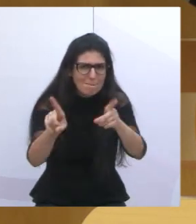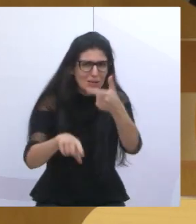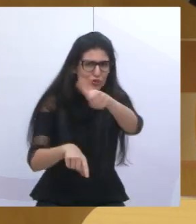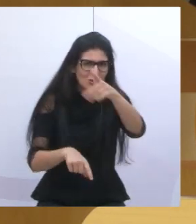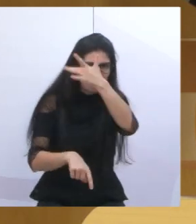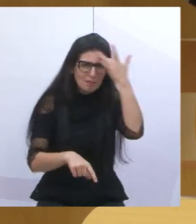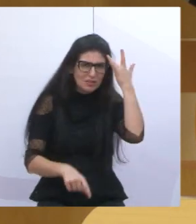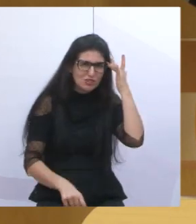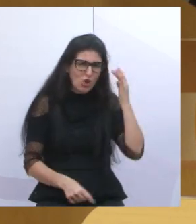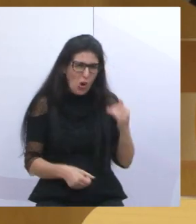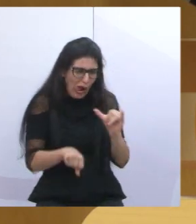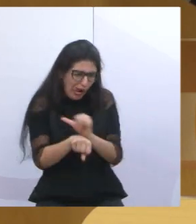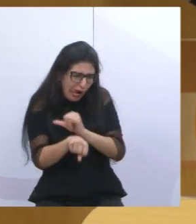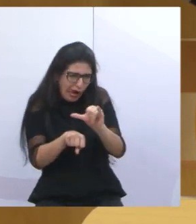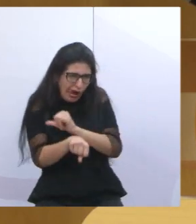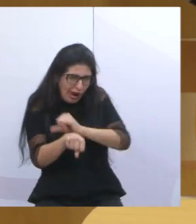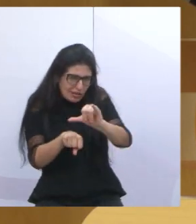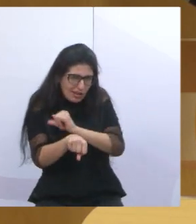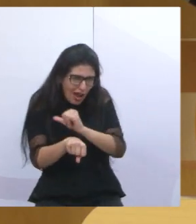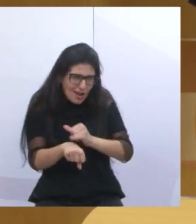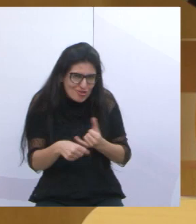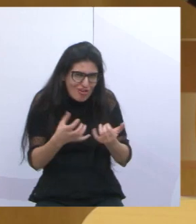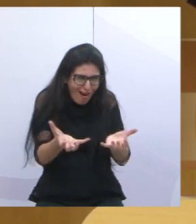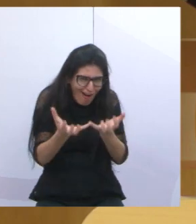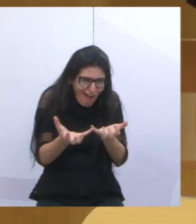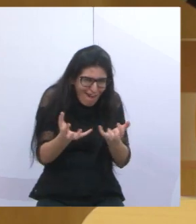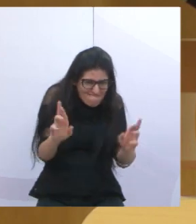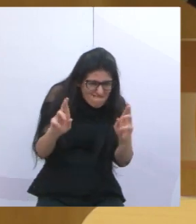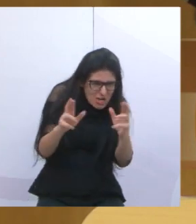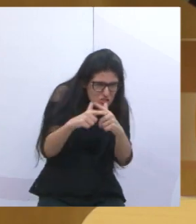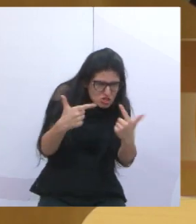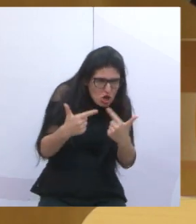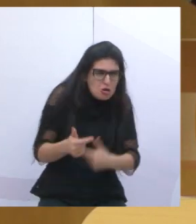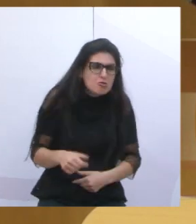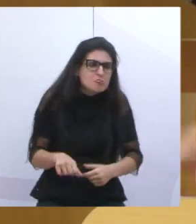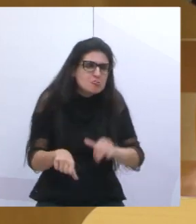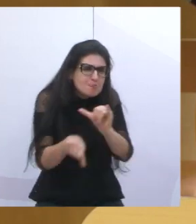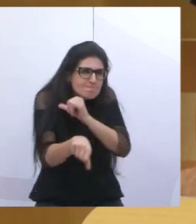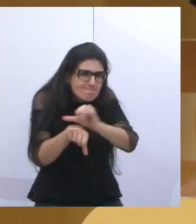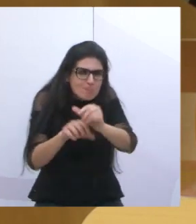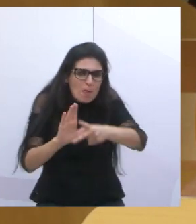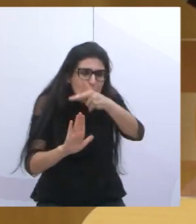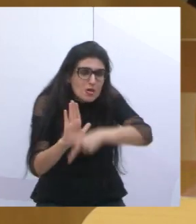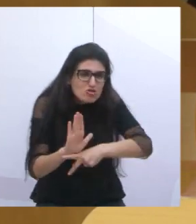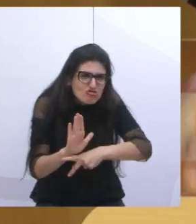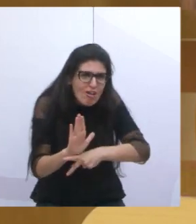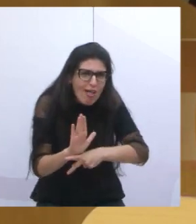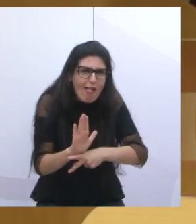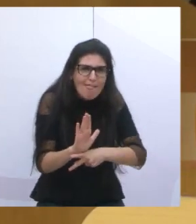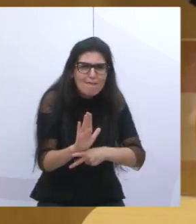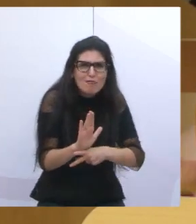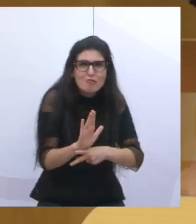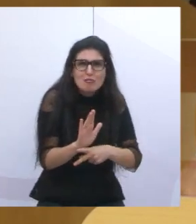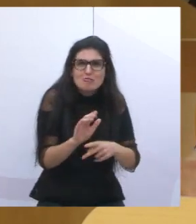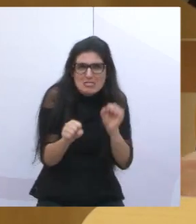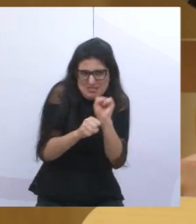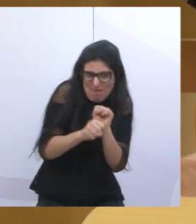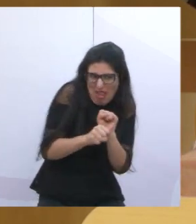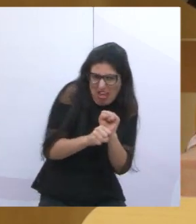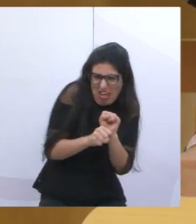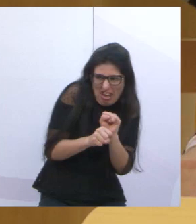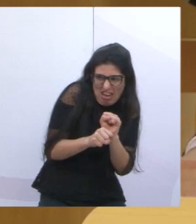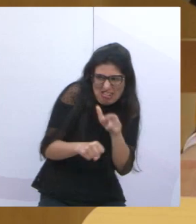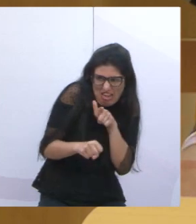para facilitar a vida dele. Tá certo? E aí o Luiz Flávio fez aqui uma emenda que provavelmente vão derrubar, viu, Luiz